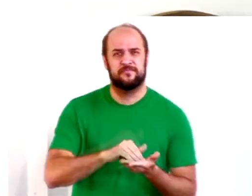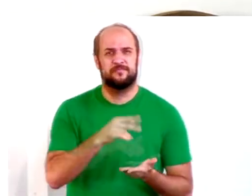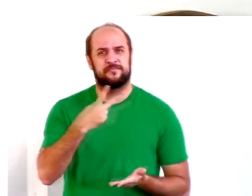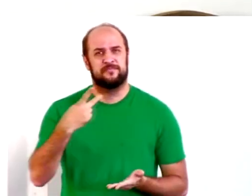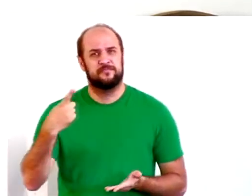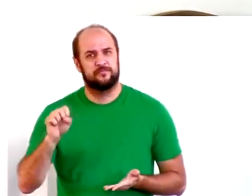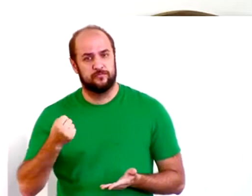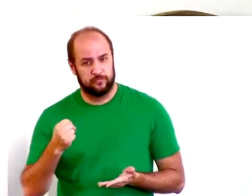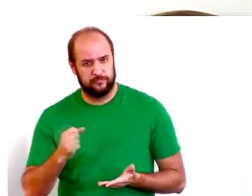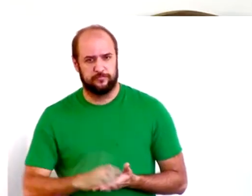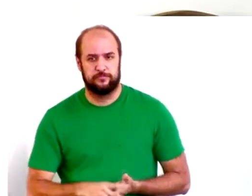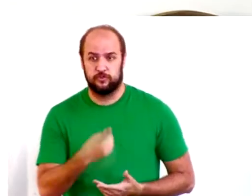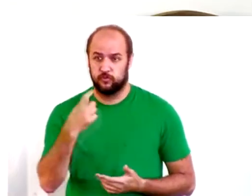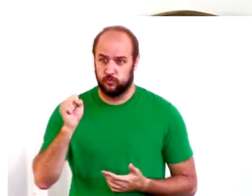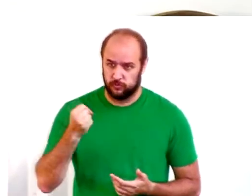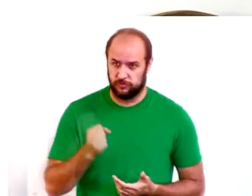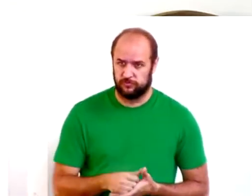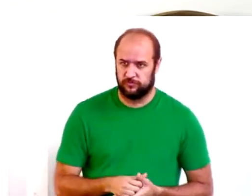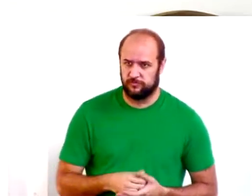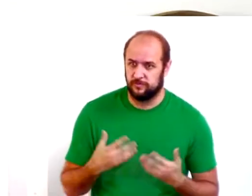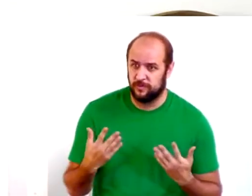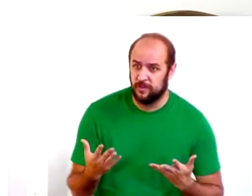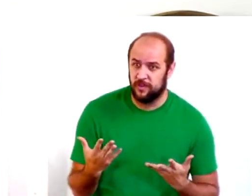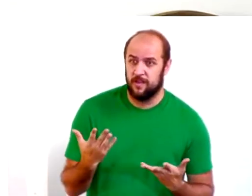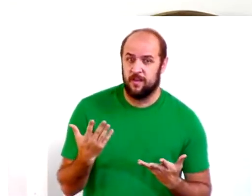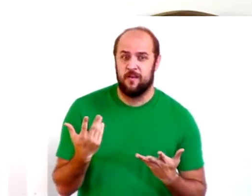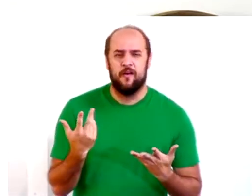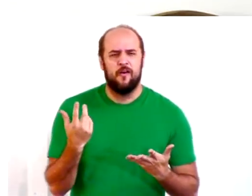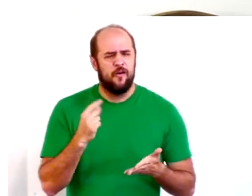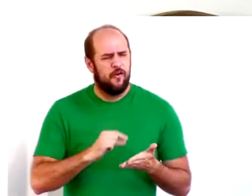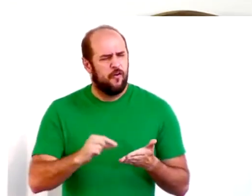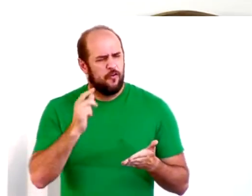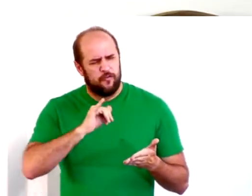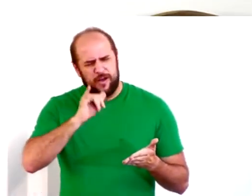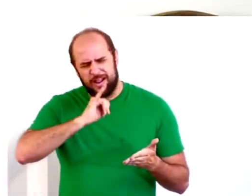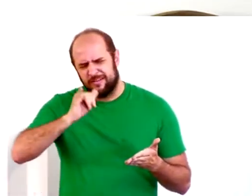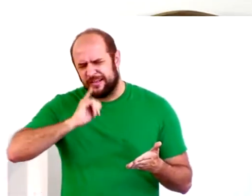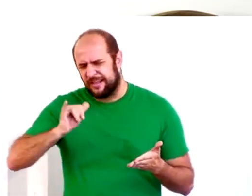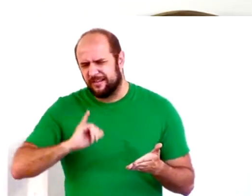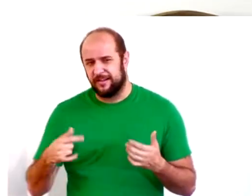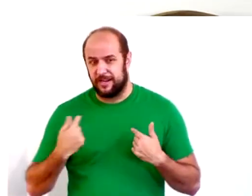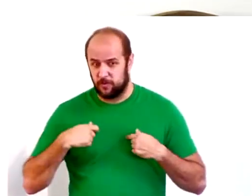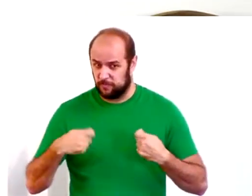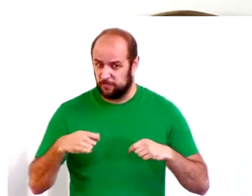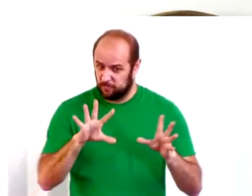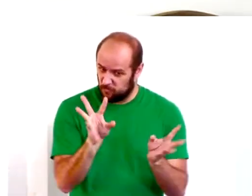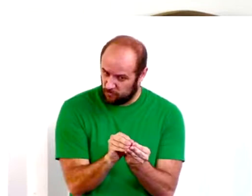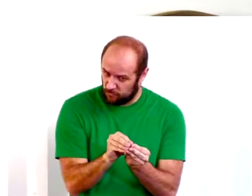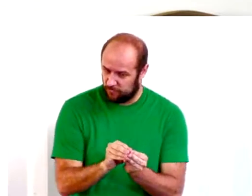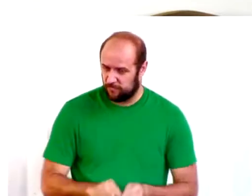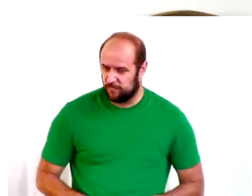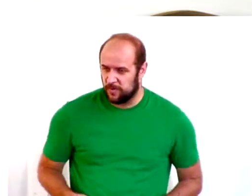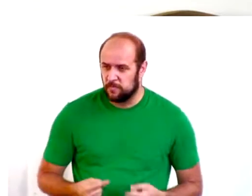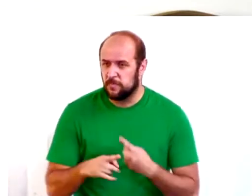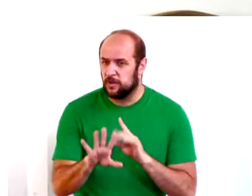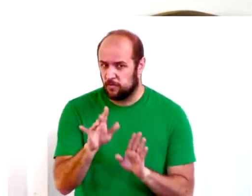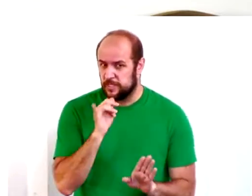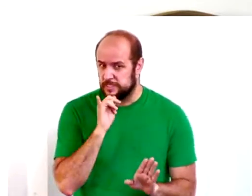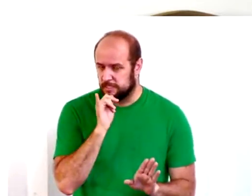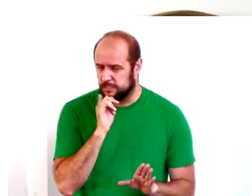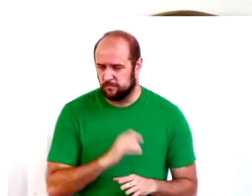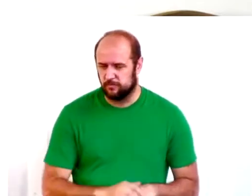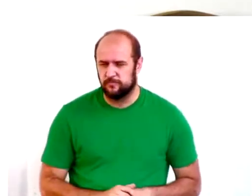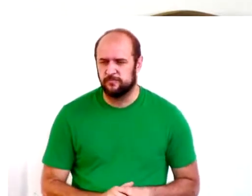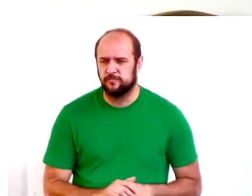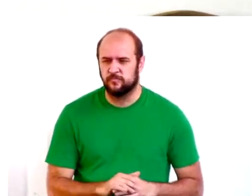versículos 13 a 18, meus irmãos, falam de tantas coisas, eu vou precisar resumir. Mas eles falam, por exemplo,